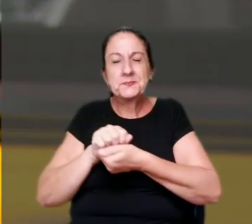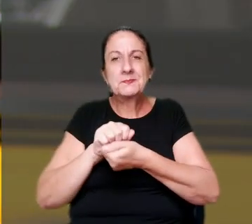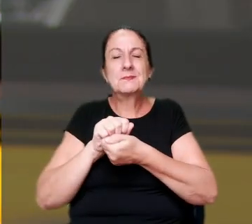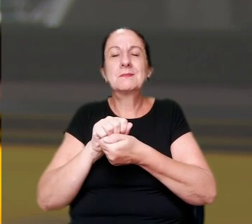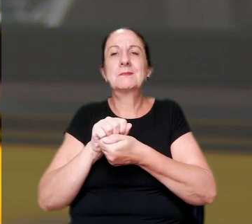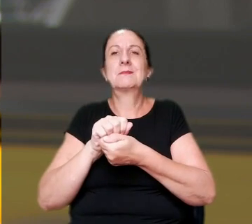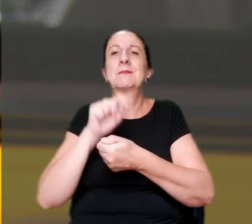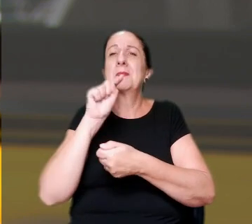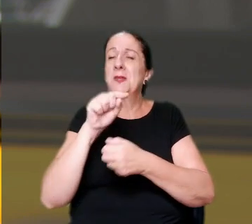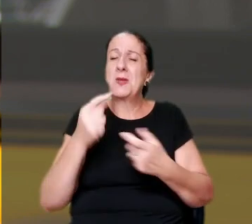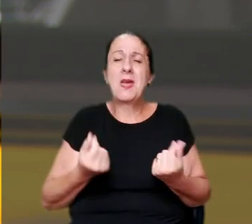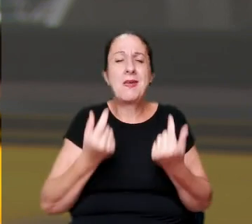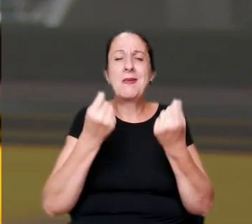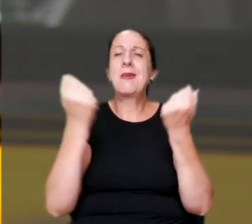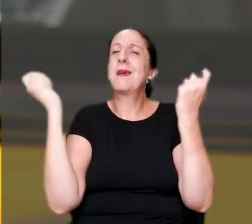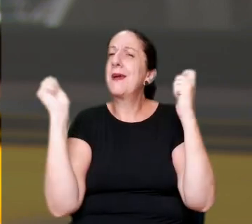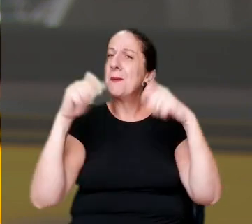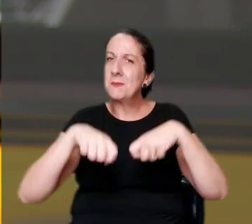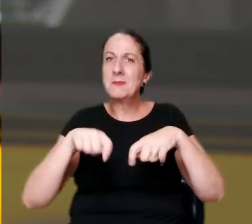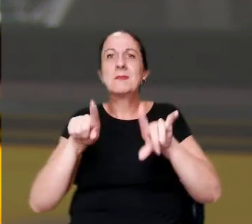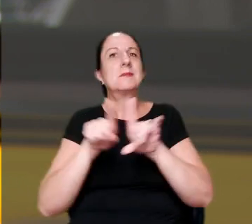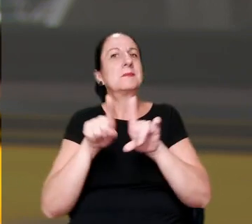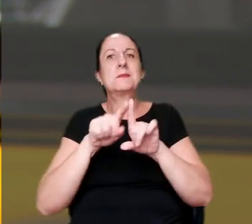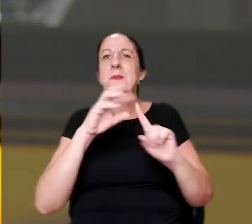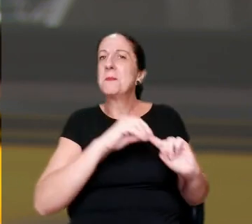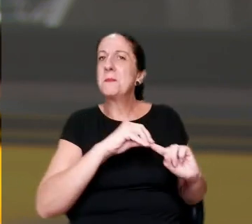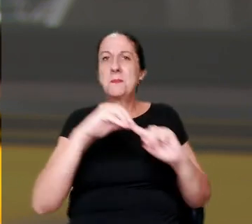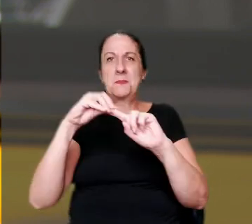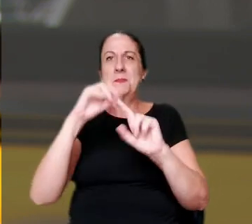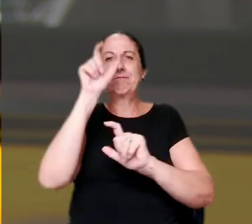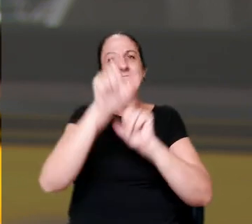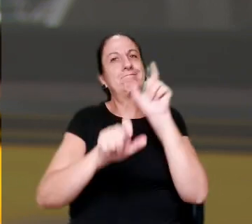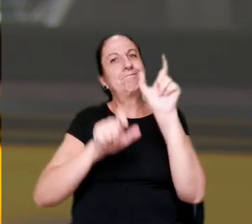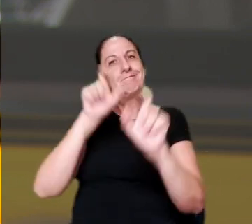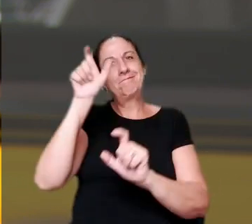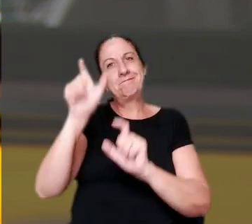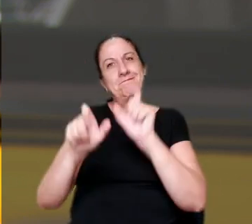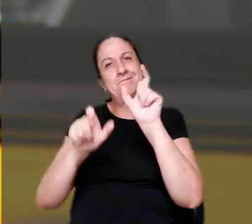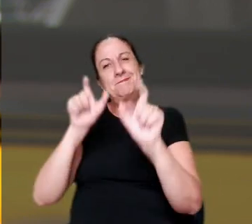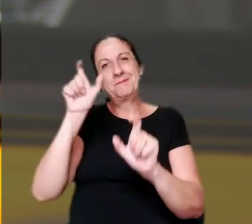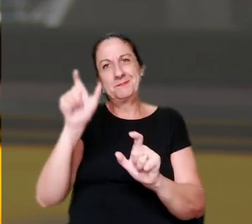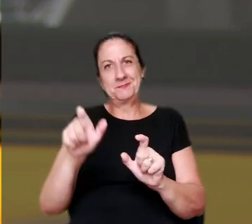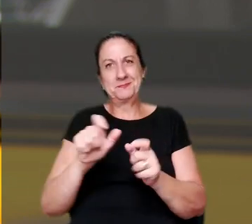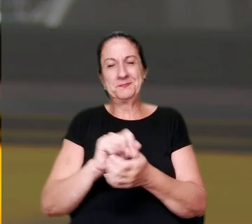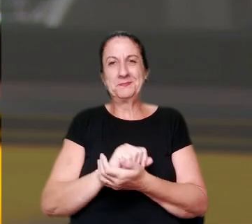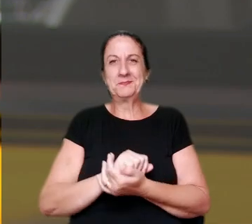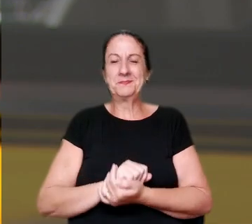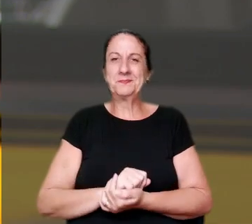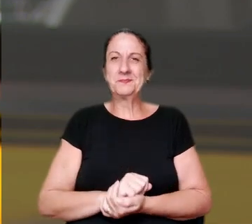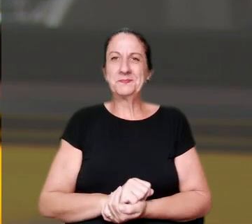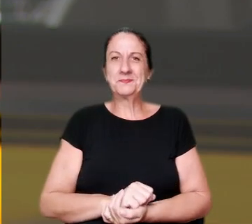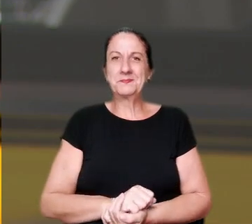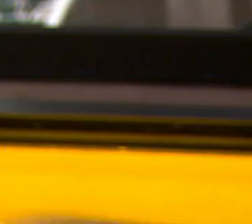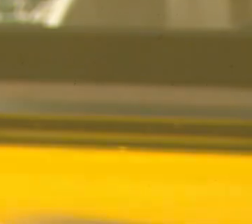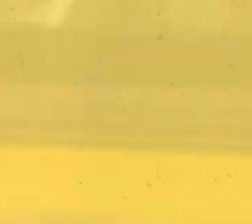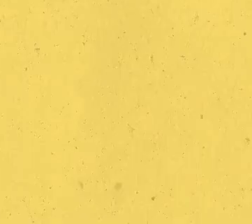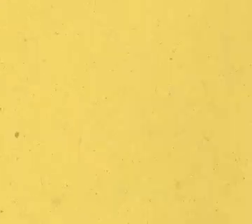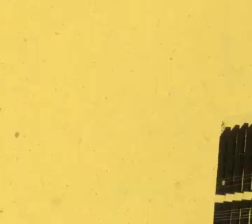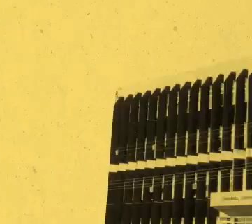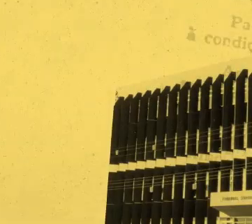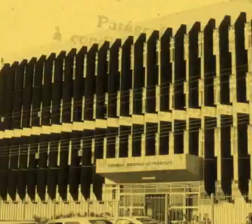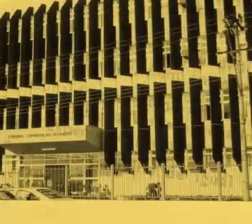mundo pela sua riqueza, pela sua capacidade e, principalmente, pela natureza do seu povo.